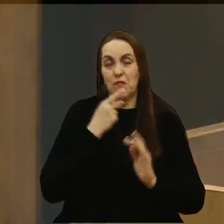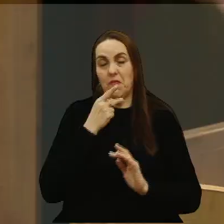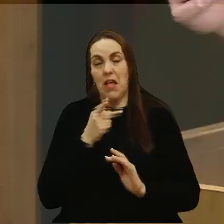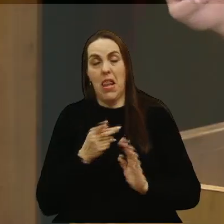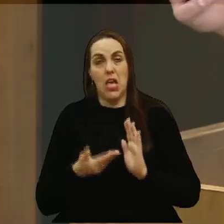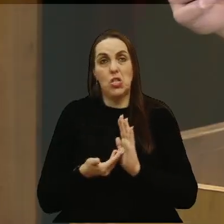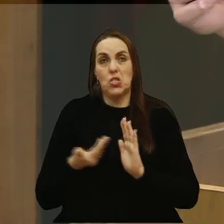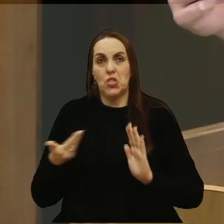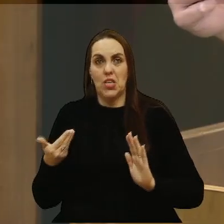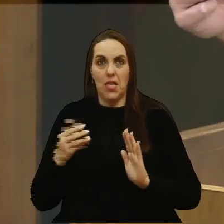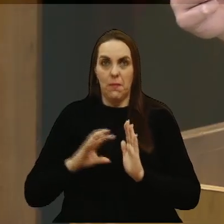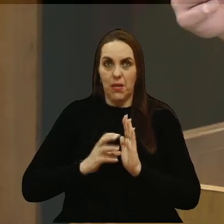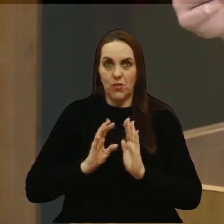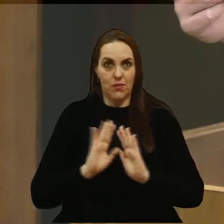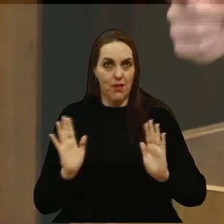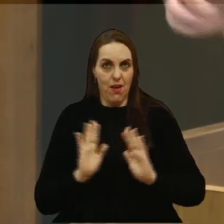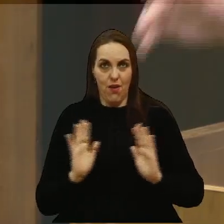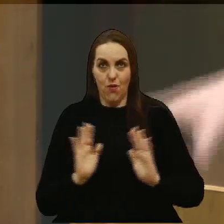algum partido.